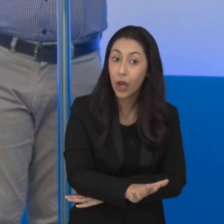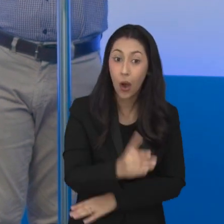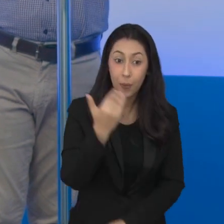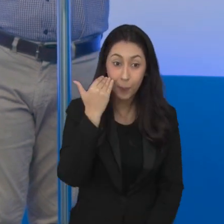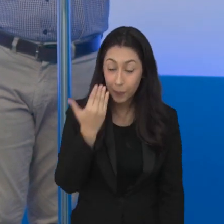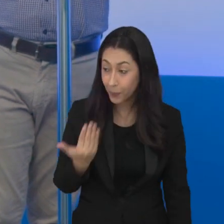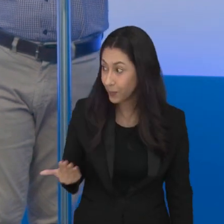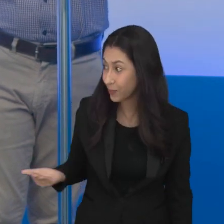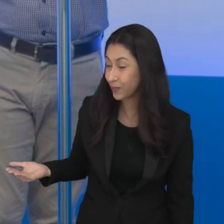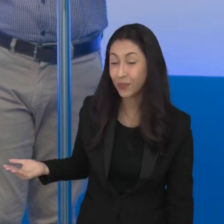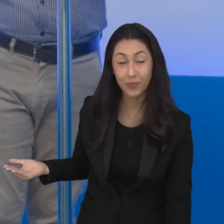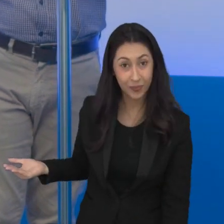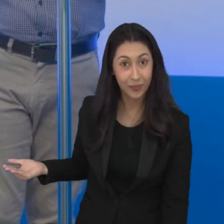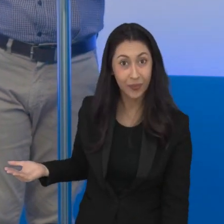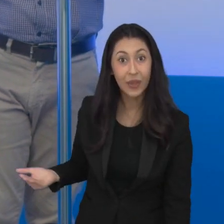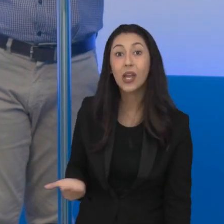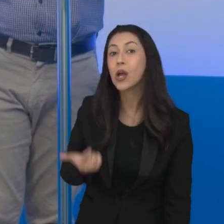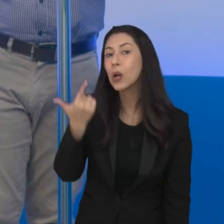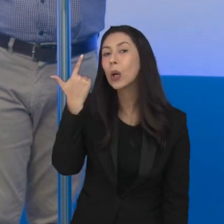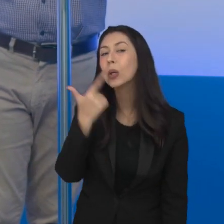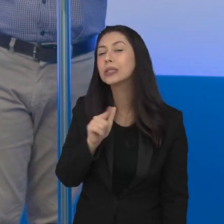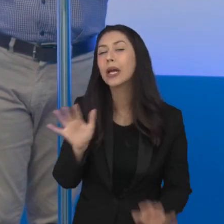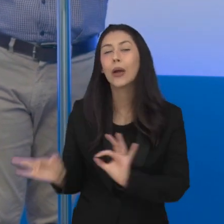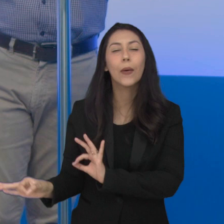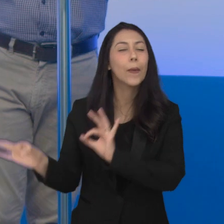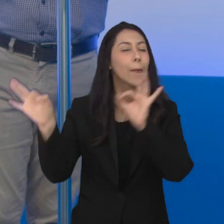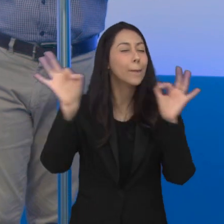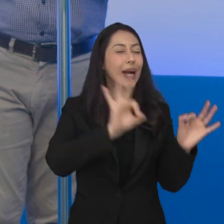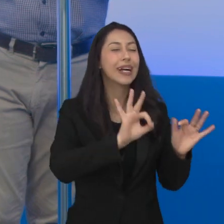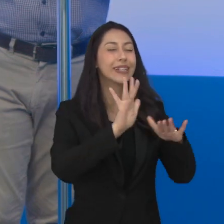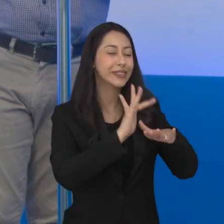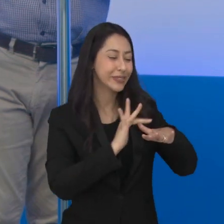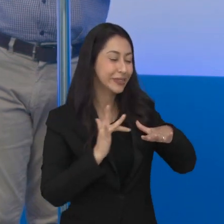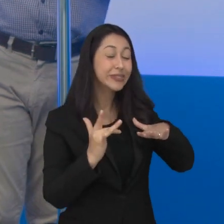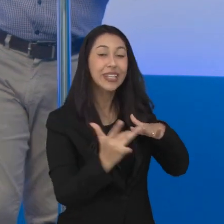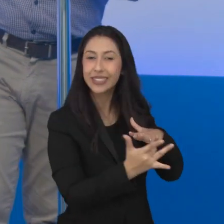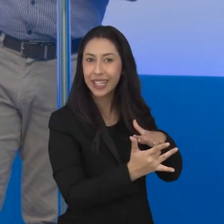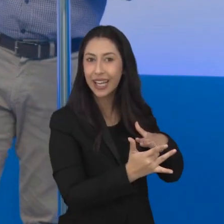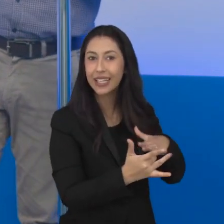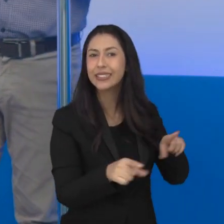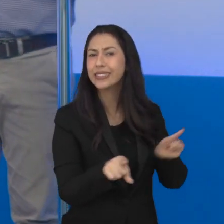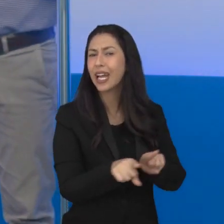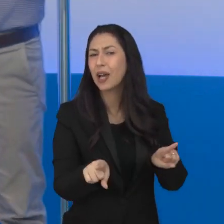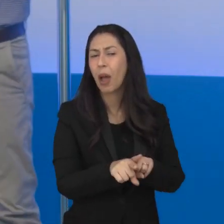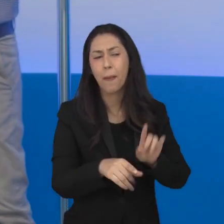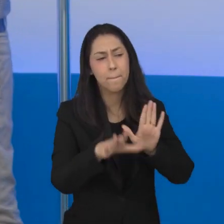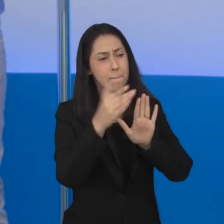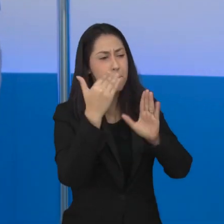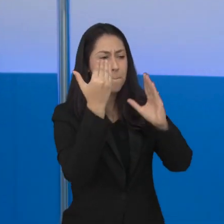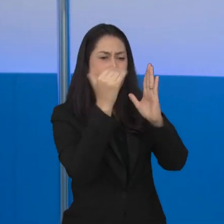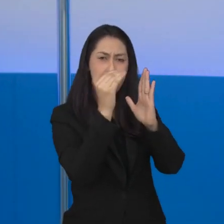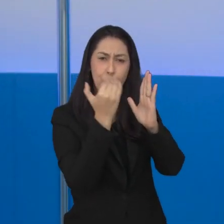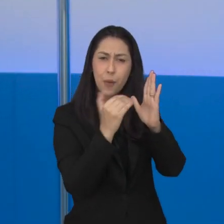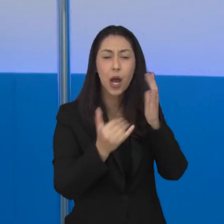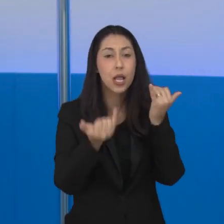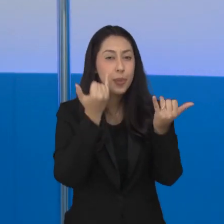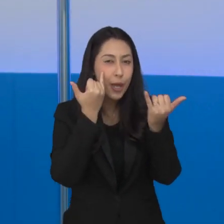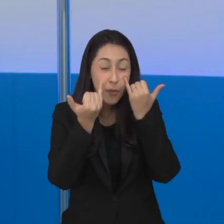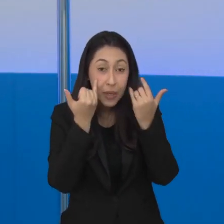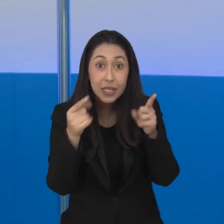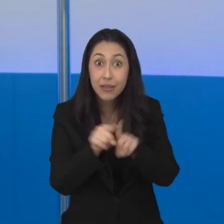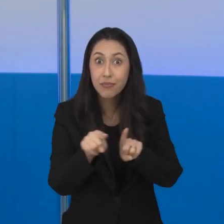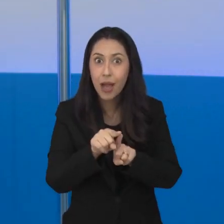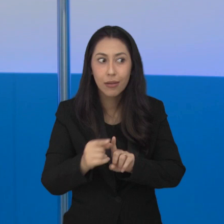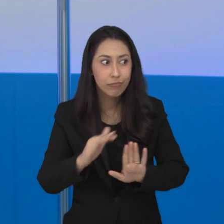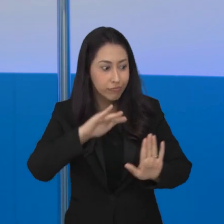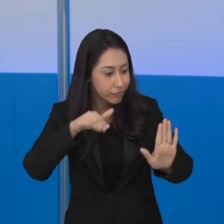pelo @TV Câmara SJC, você também acompanha a gente nas redes sociais. Lá tem todas as informações dos nossos programas,